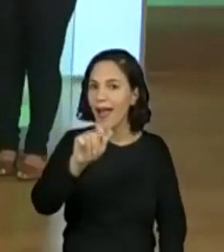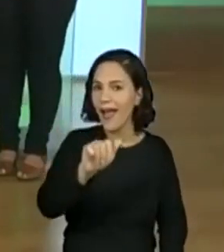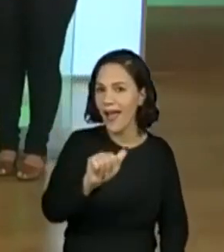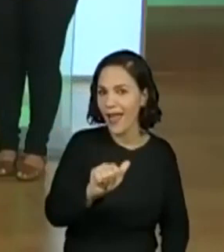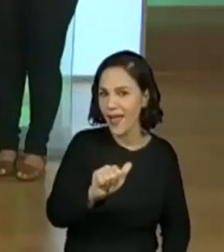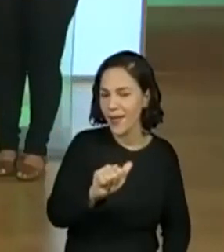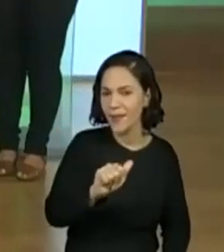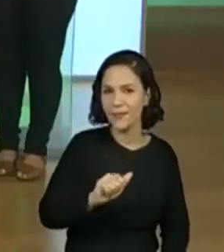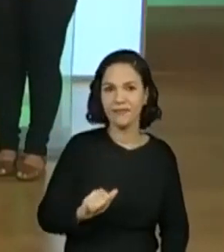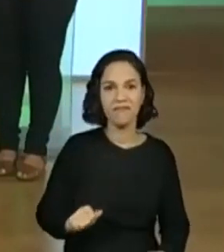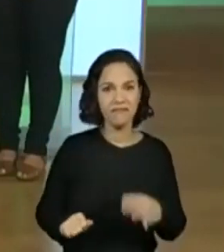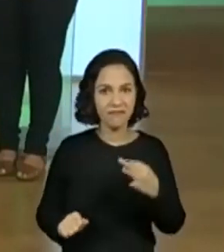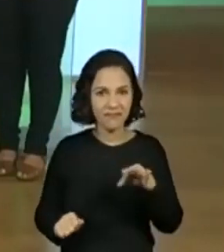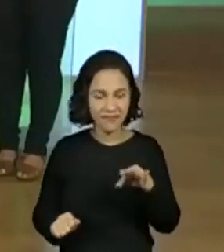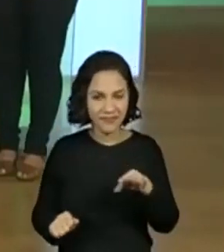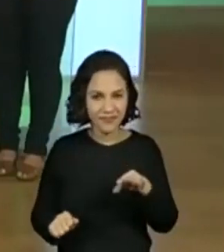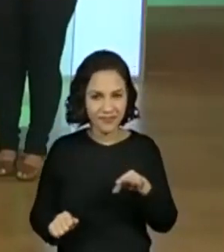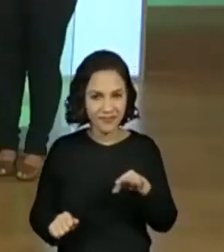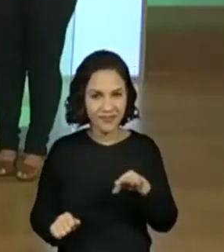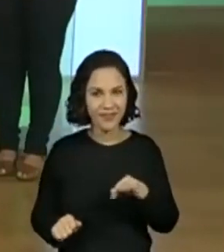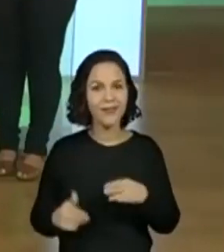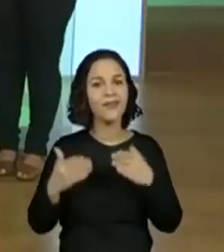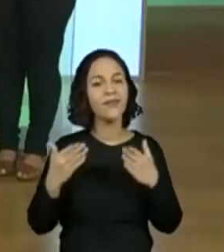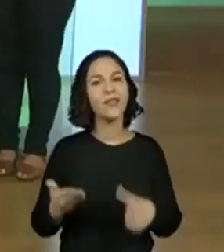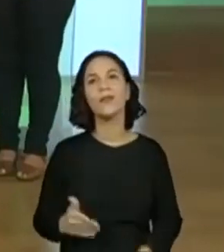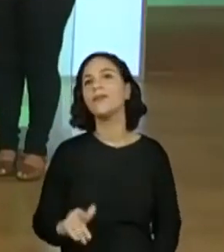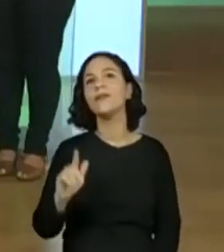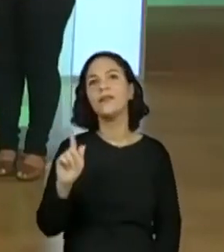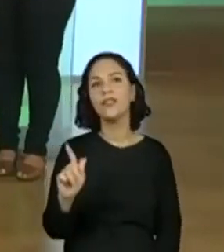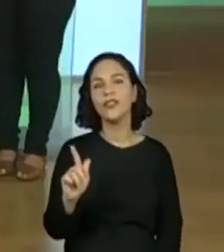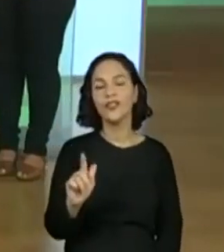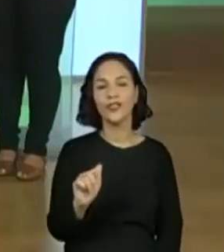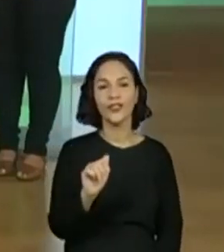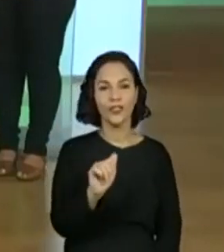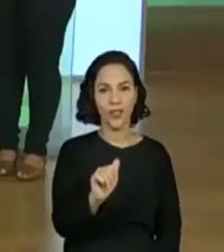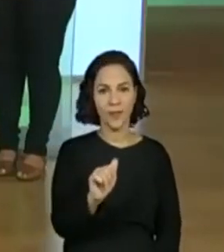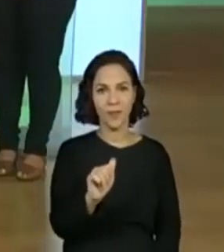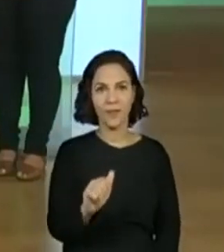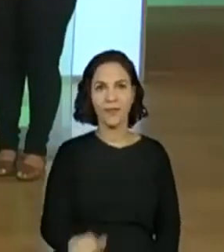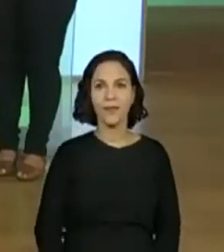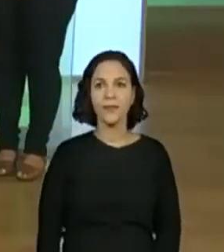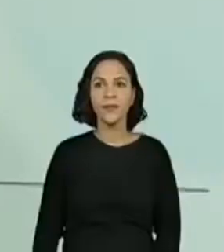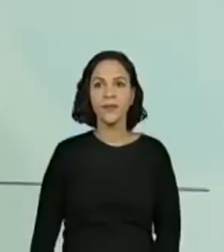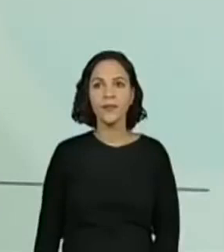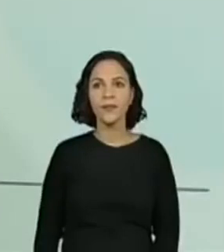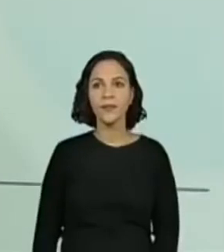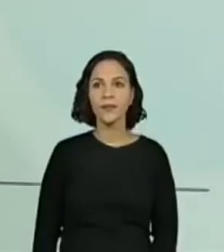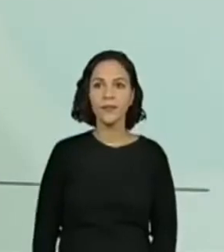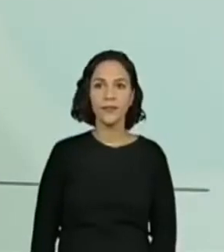A. Certo? Certo. Então, ó, escorregar.